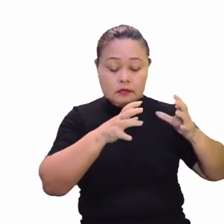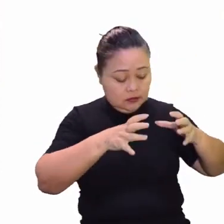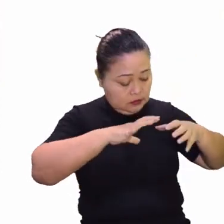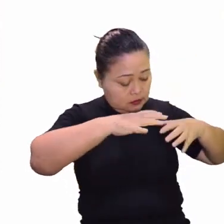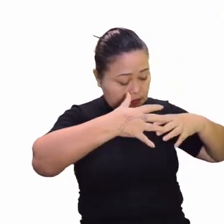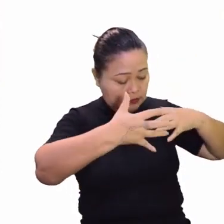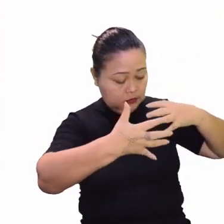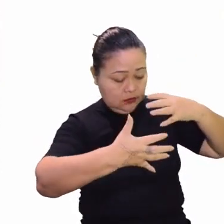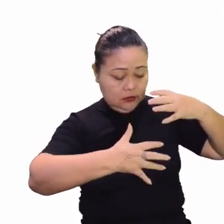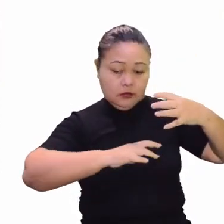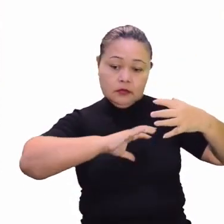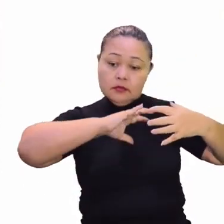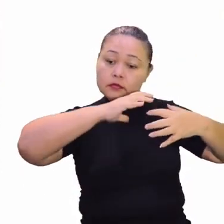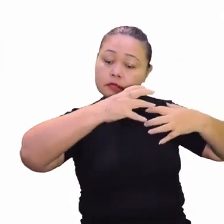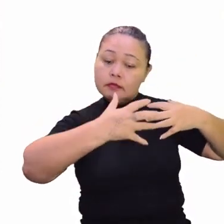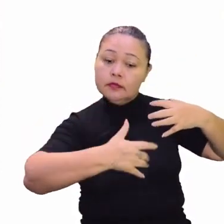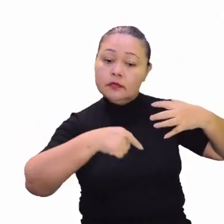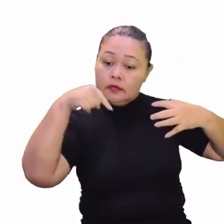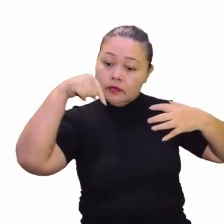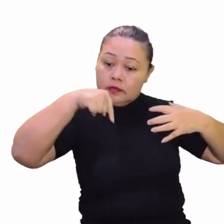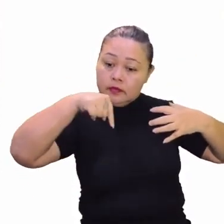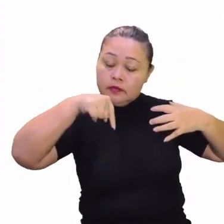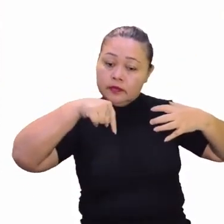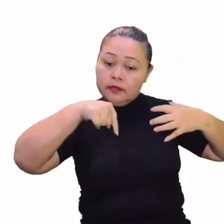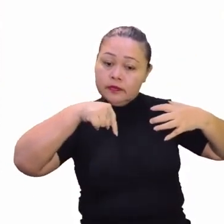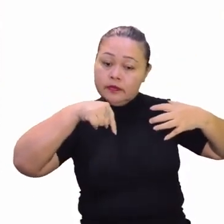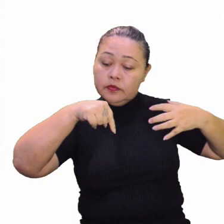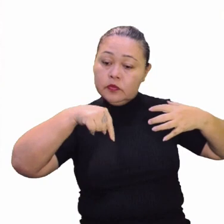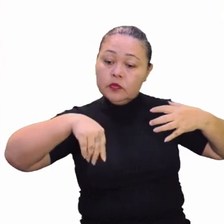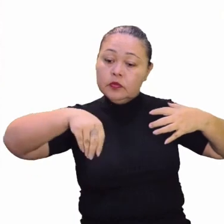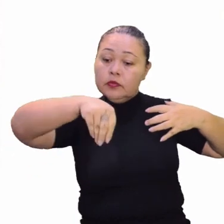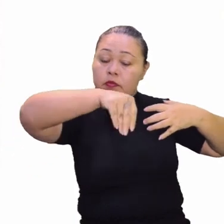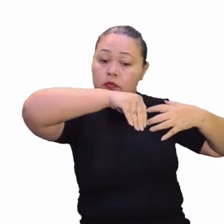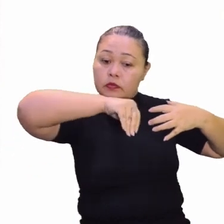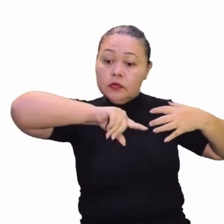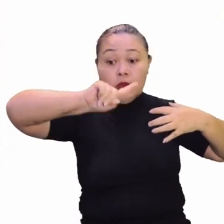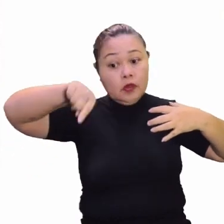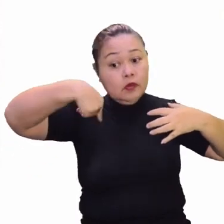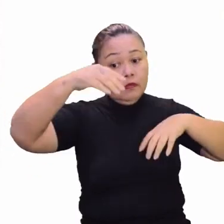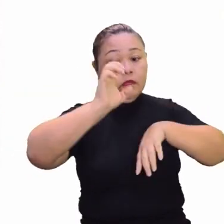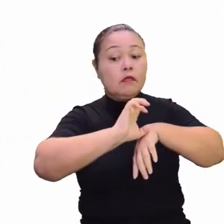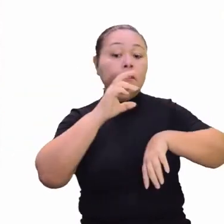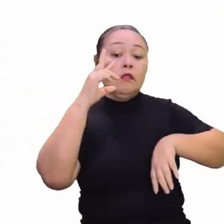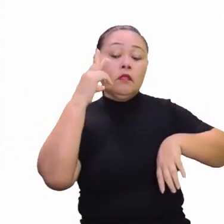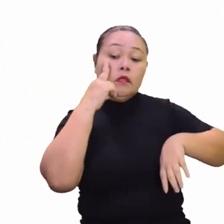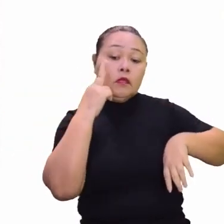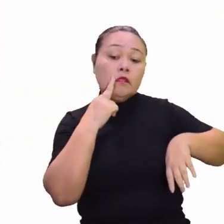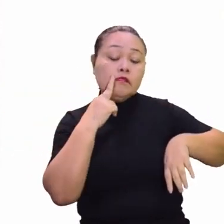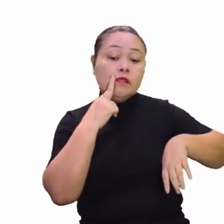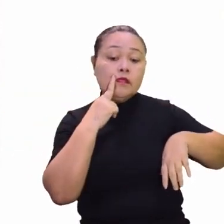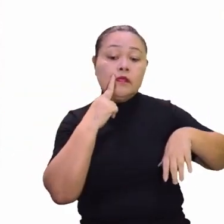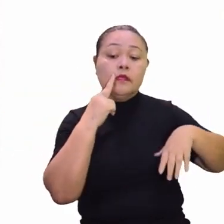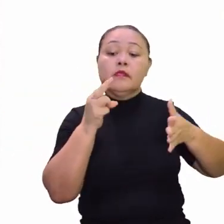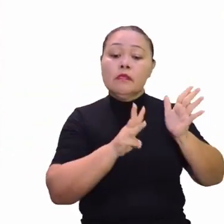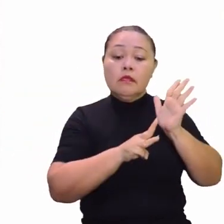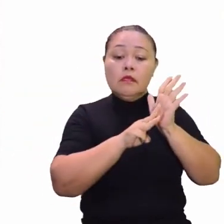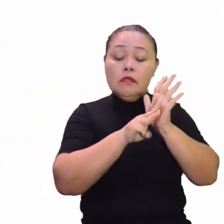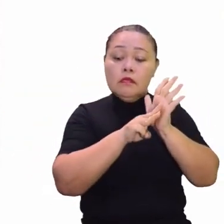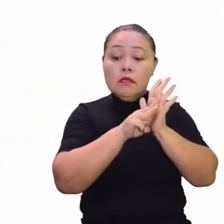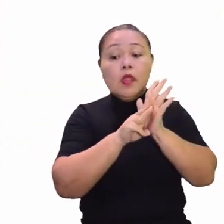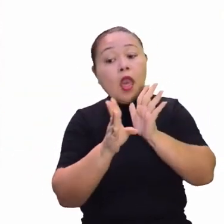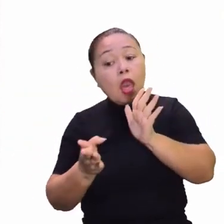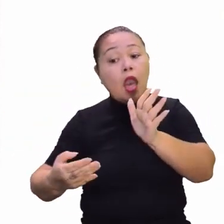da Amazônia, da Amazônia não, saía aqui desse território que viria a ser Rondônia, pelo Rio